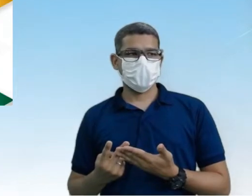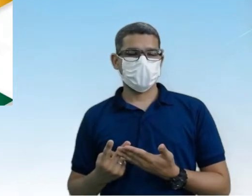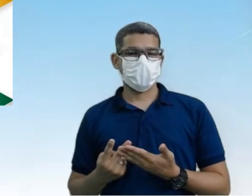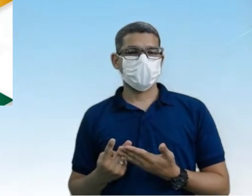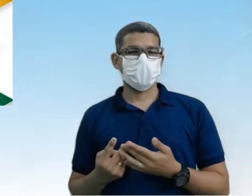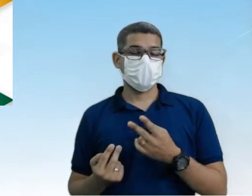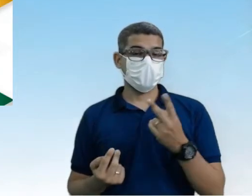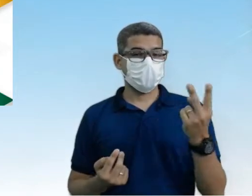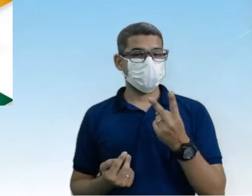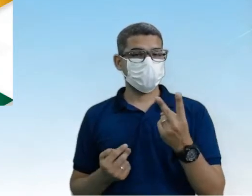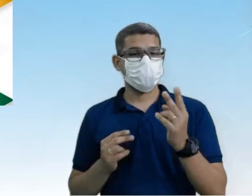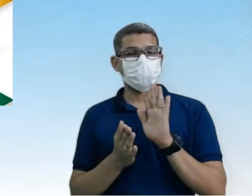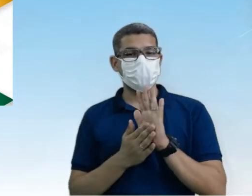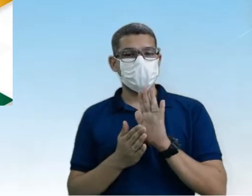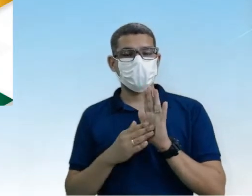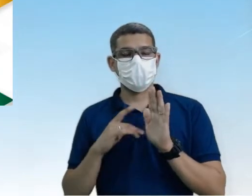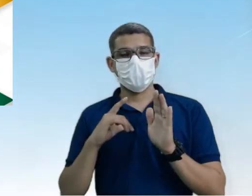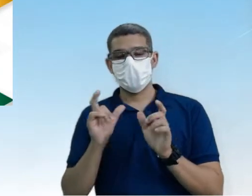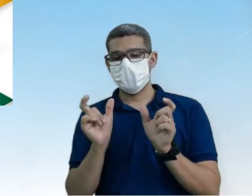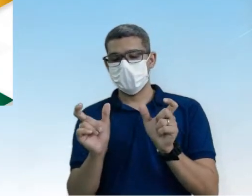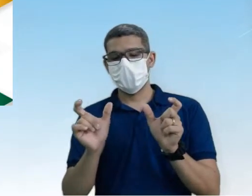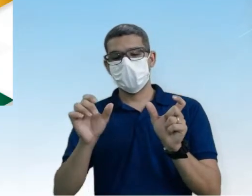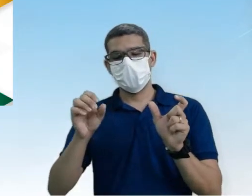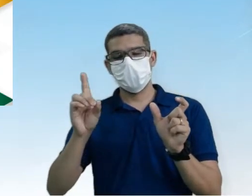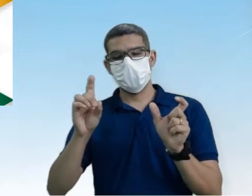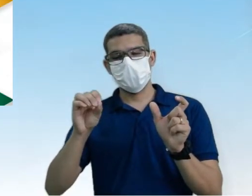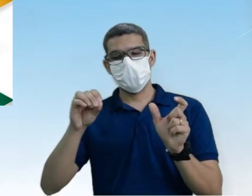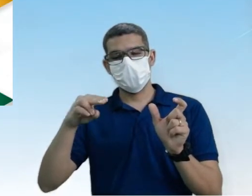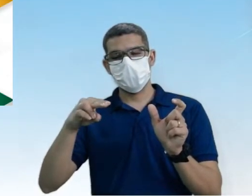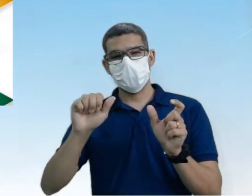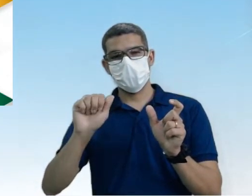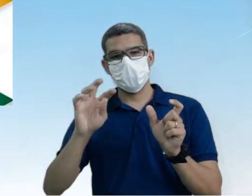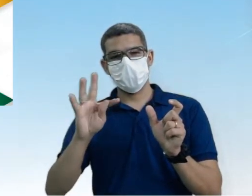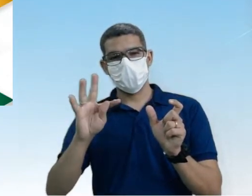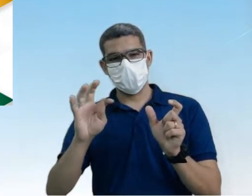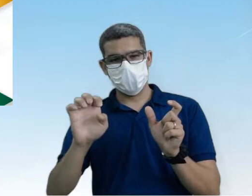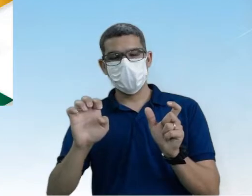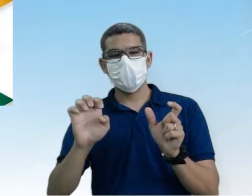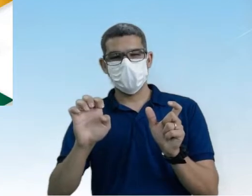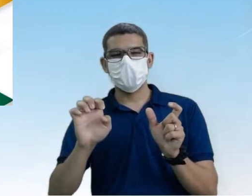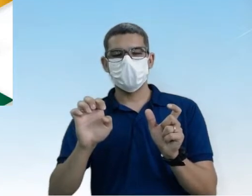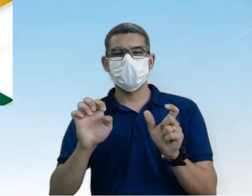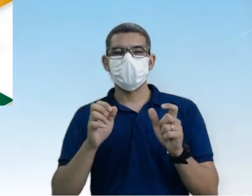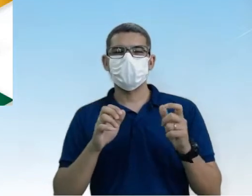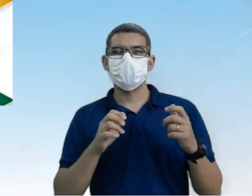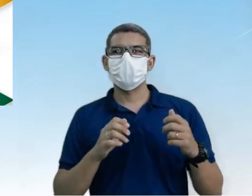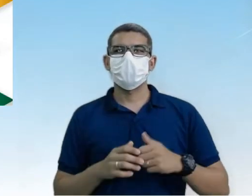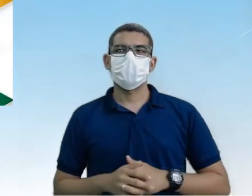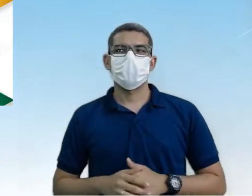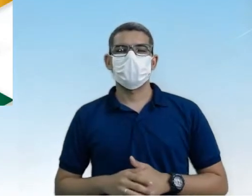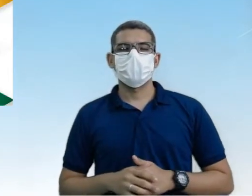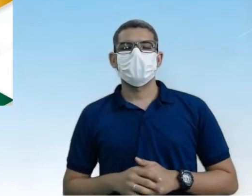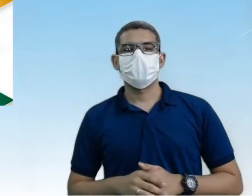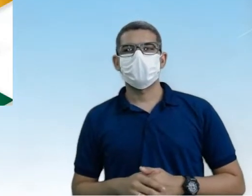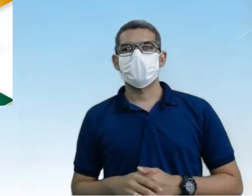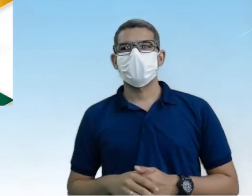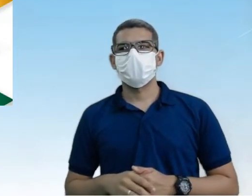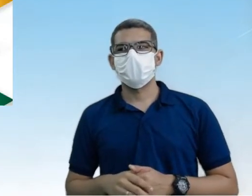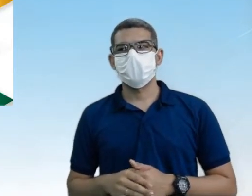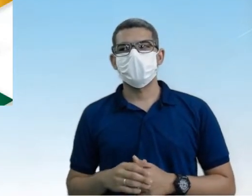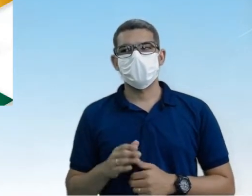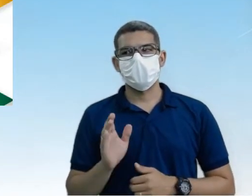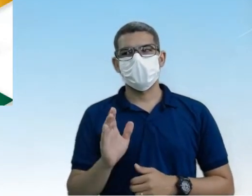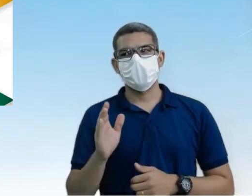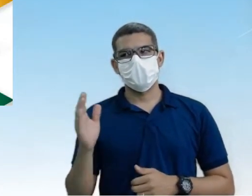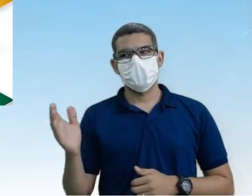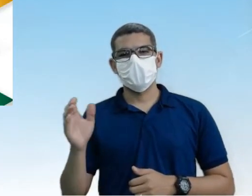gente perceber tem o donate, tem uma proposta de doação para essas pessoas. De um lado, nós temos Syrian,